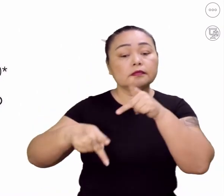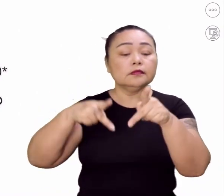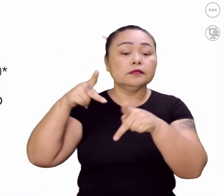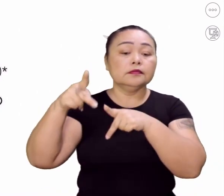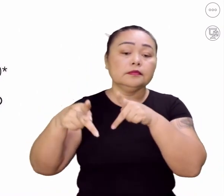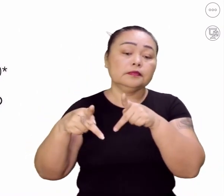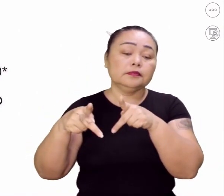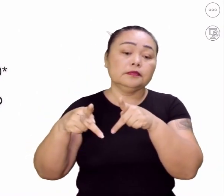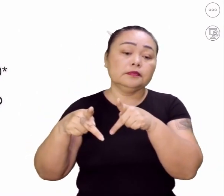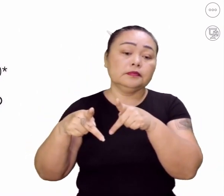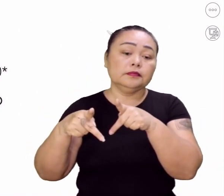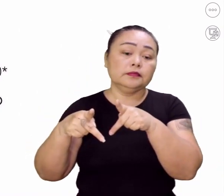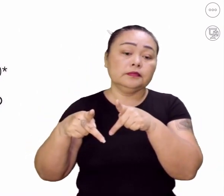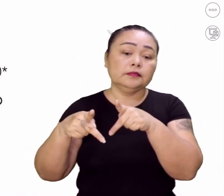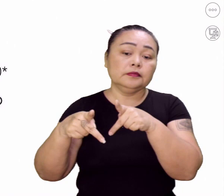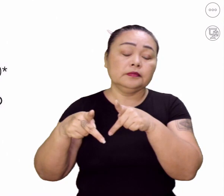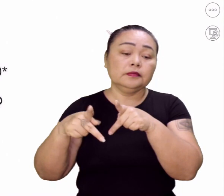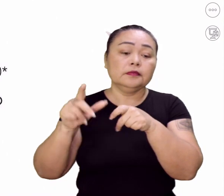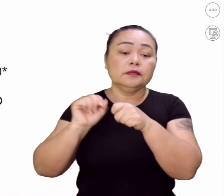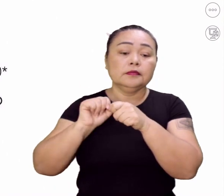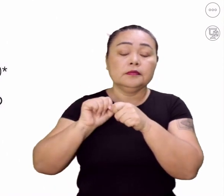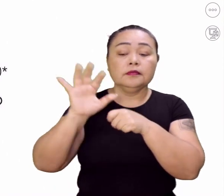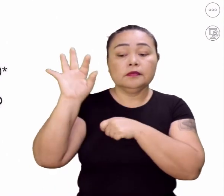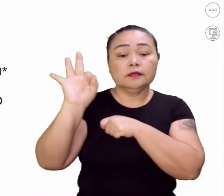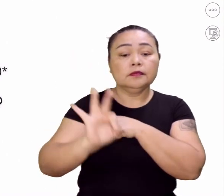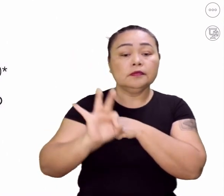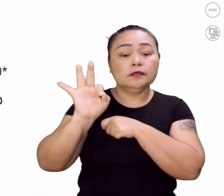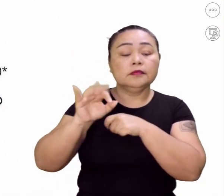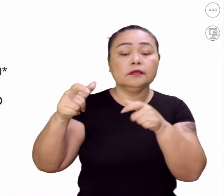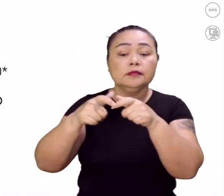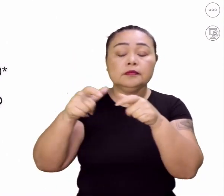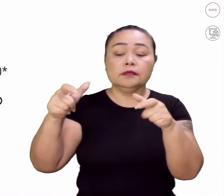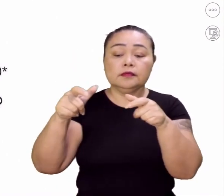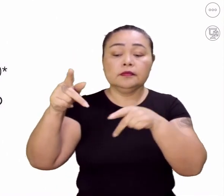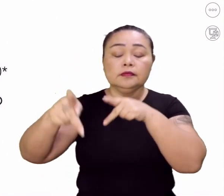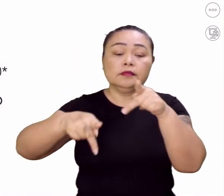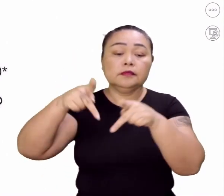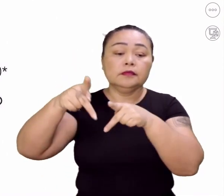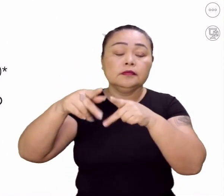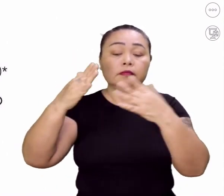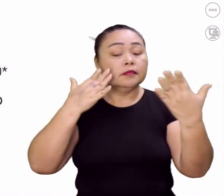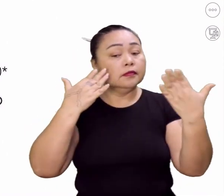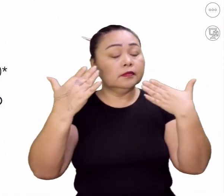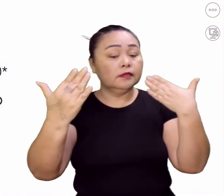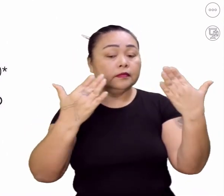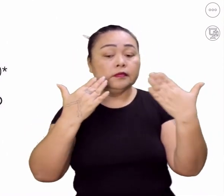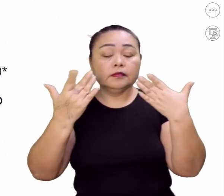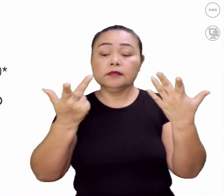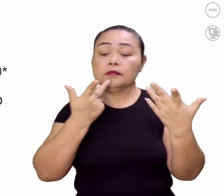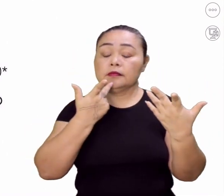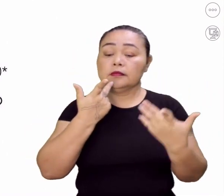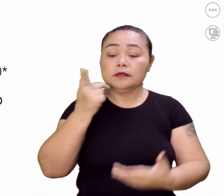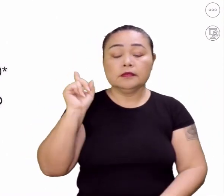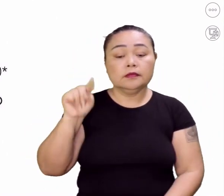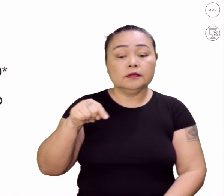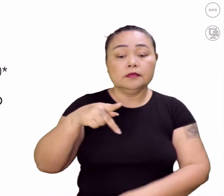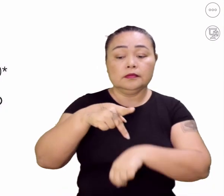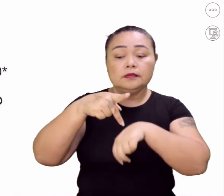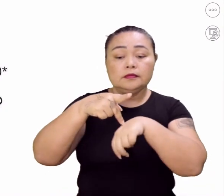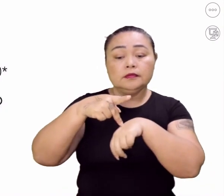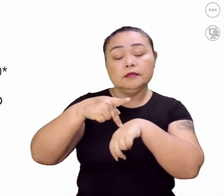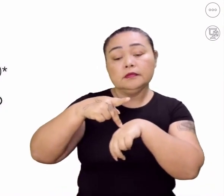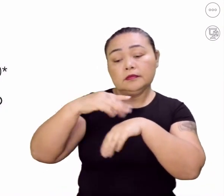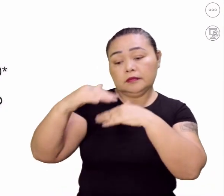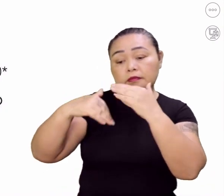população, de taxa de crescimento da população, uma comparação aí, a gente fala de países